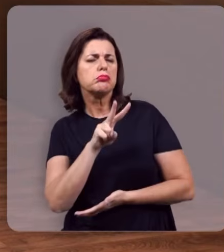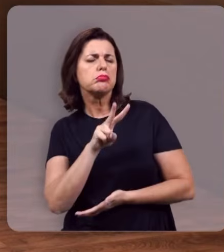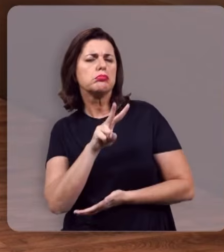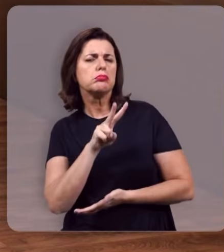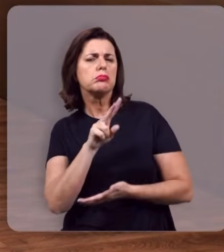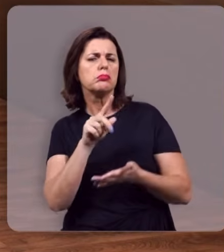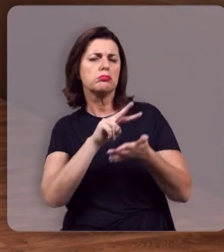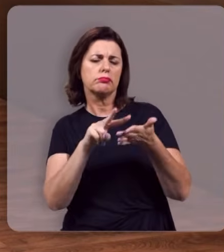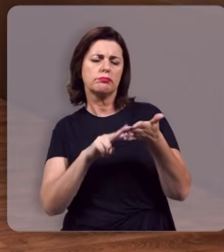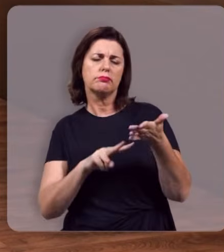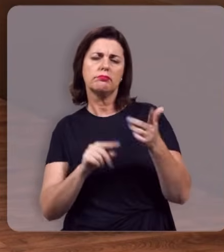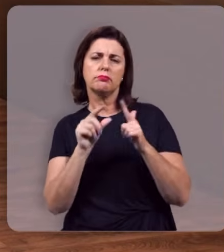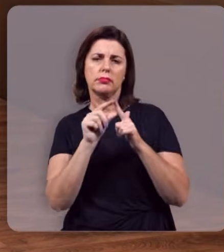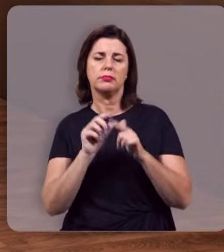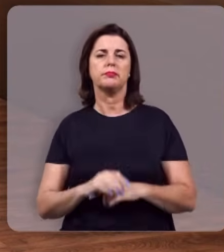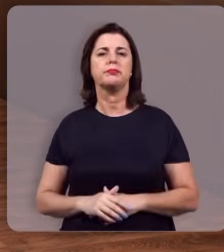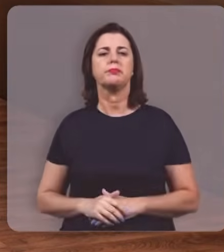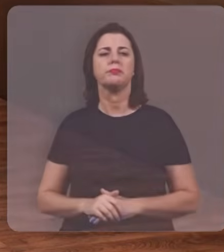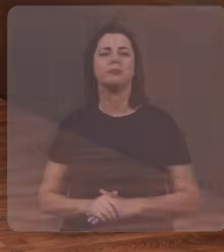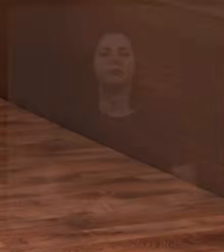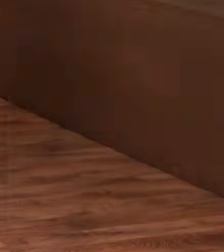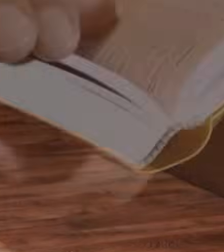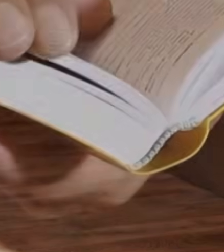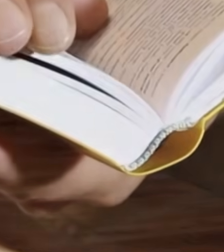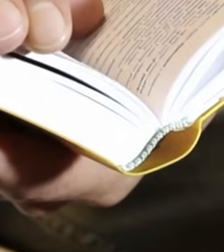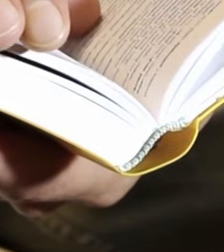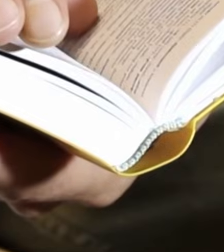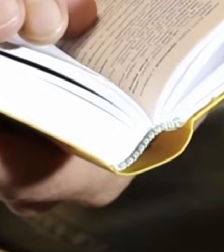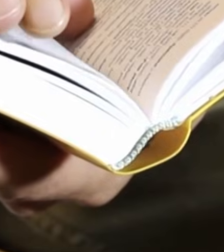ouvir a leitura deste texto.